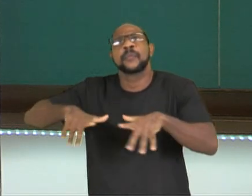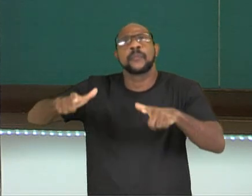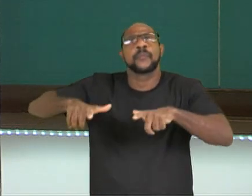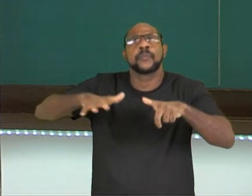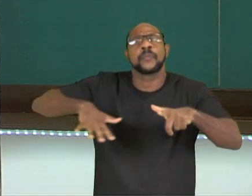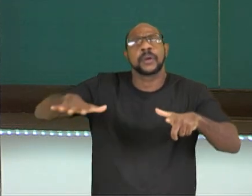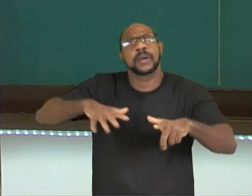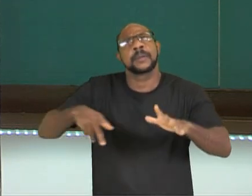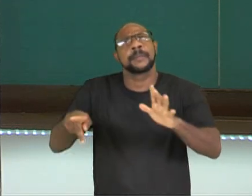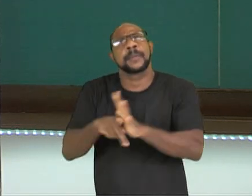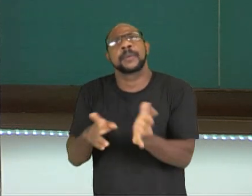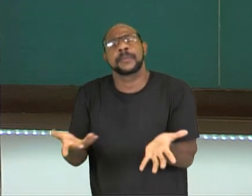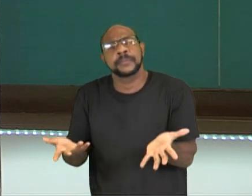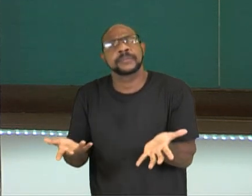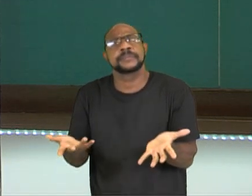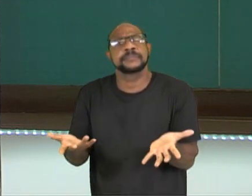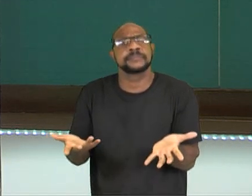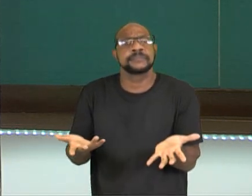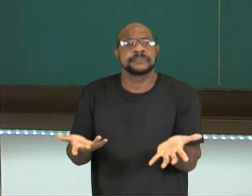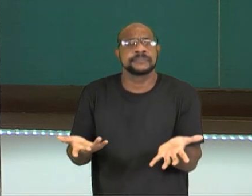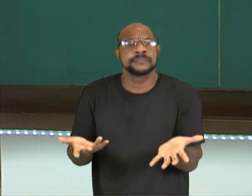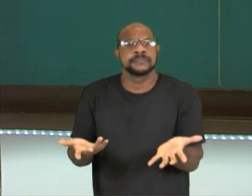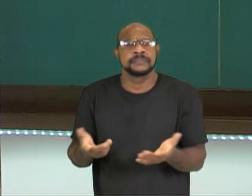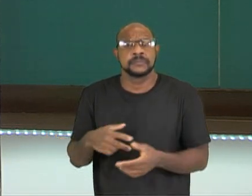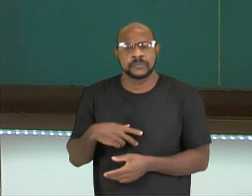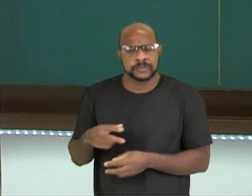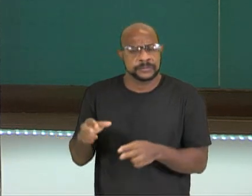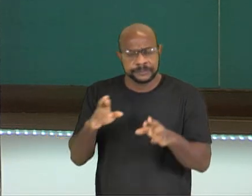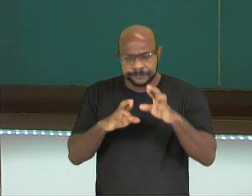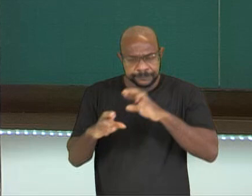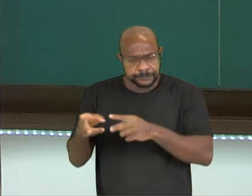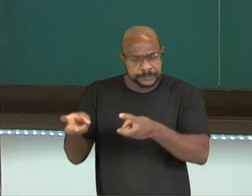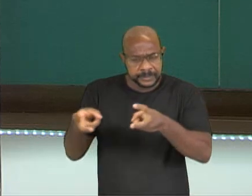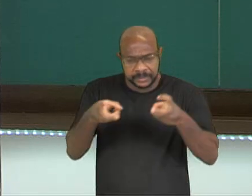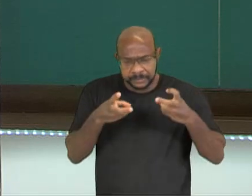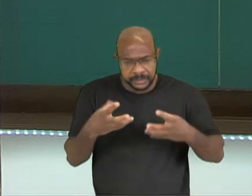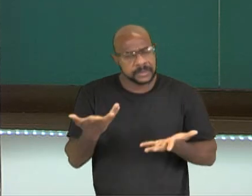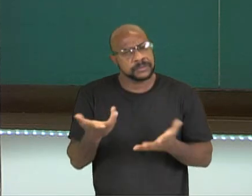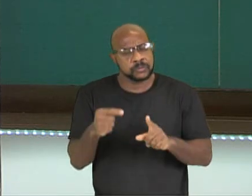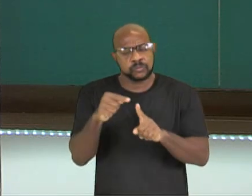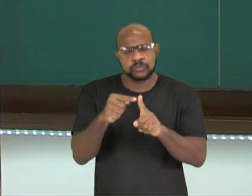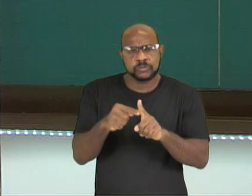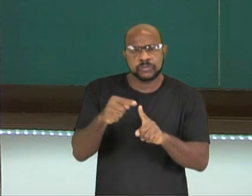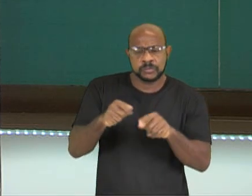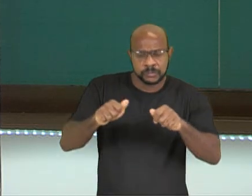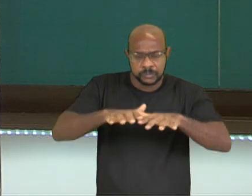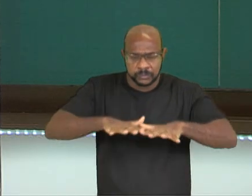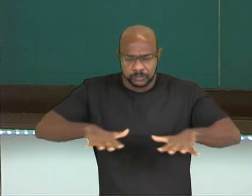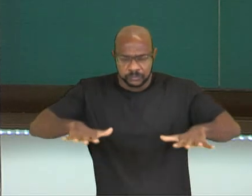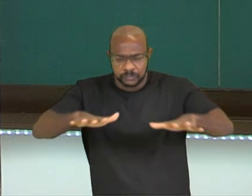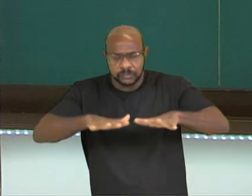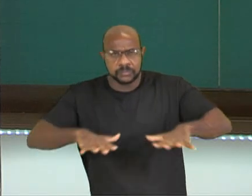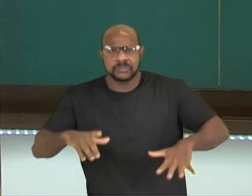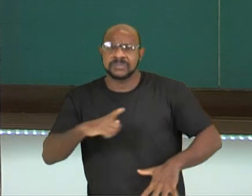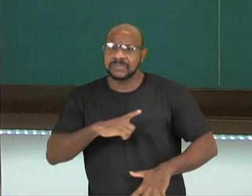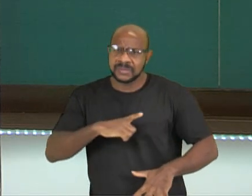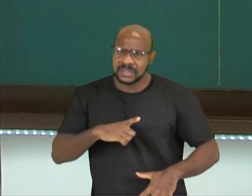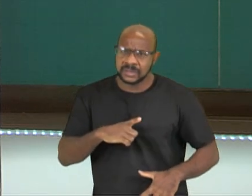cultivo de um determinado item, eu avalio a forma dessa superfície. Existem lugares